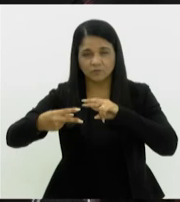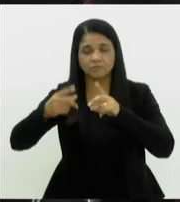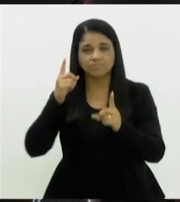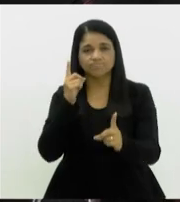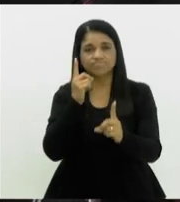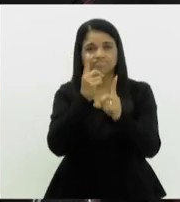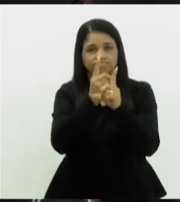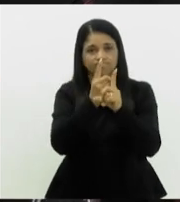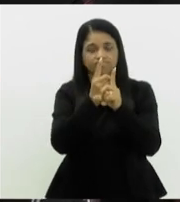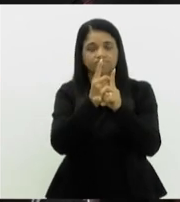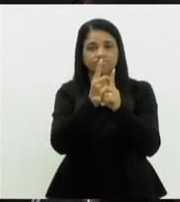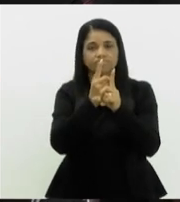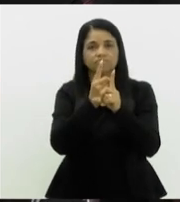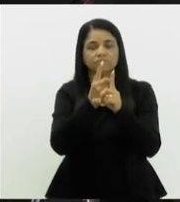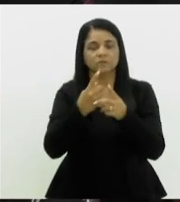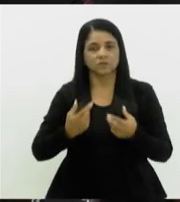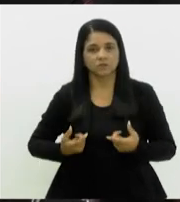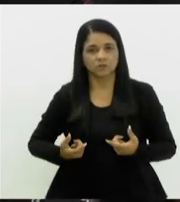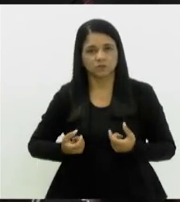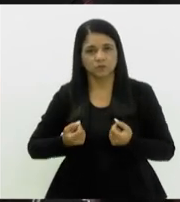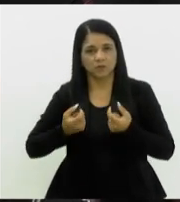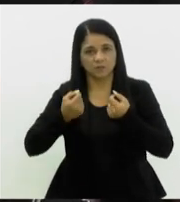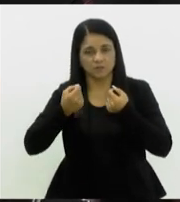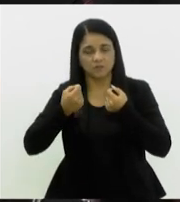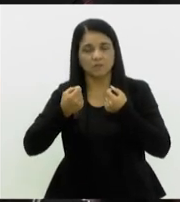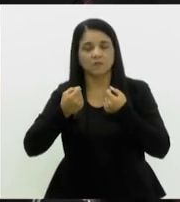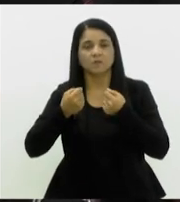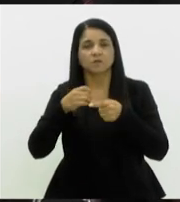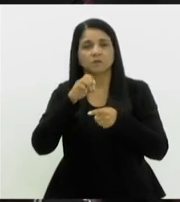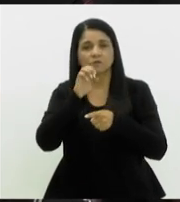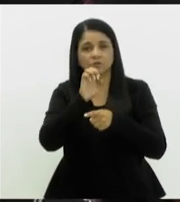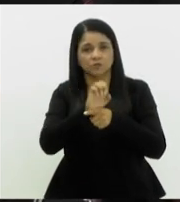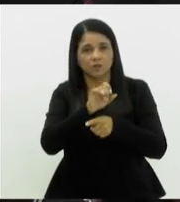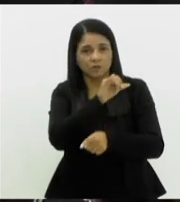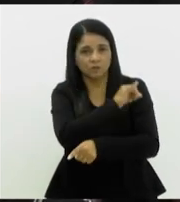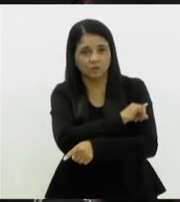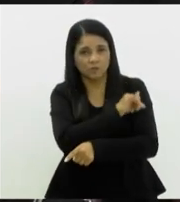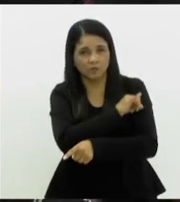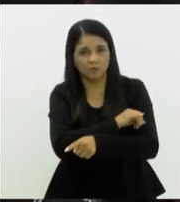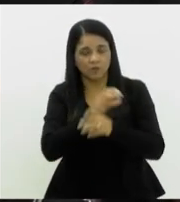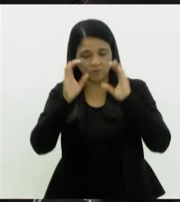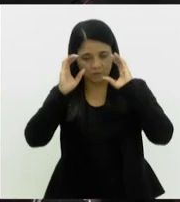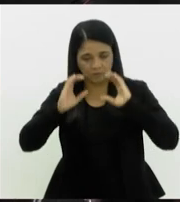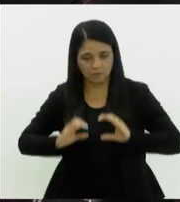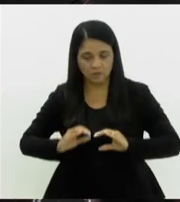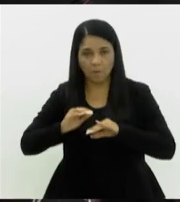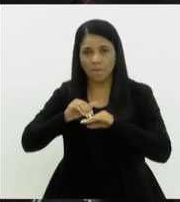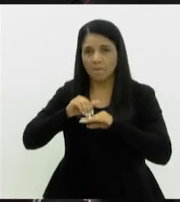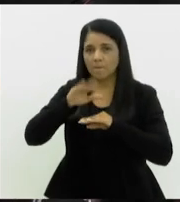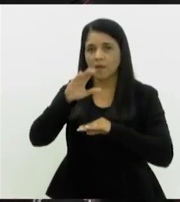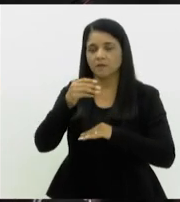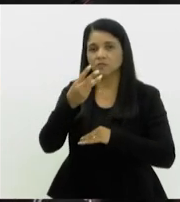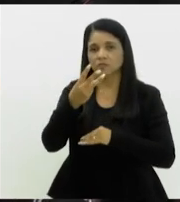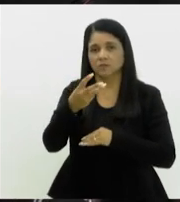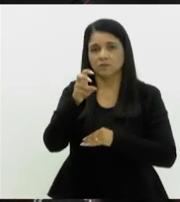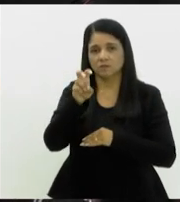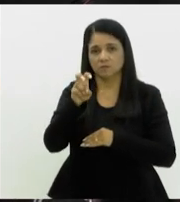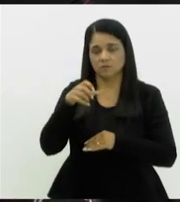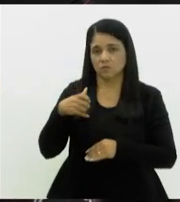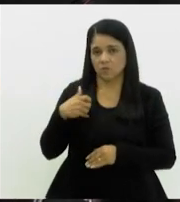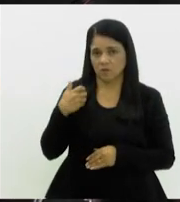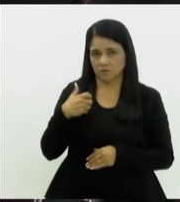detecção precoce do câncer no âmbito do Estado do Rio de Janeiro aos cidadãos com idade superior a 35